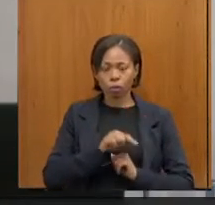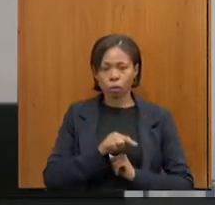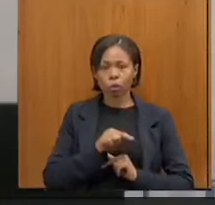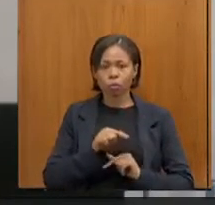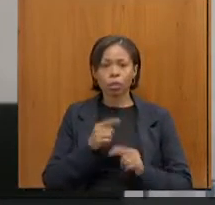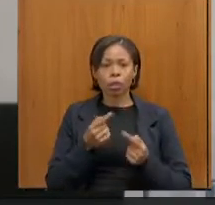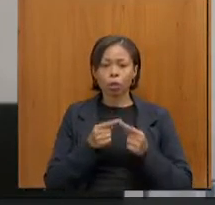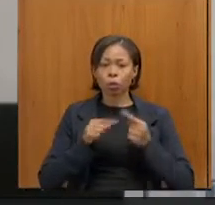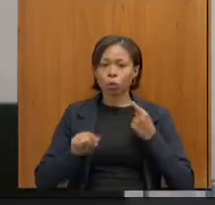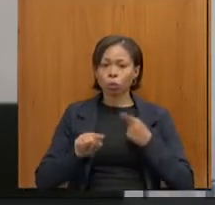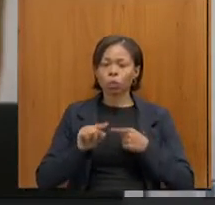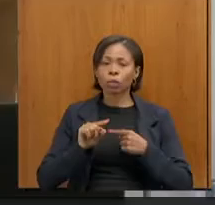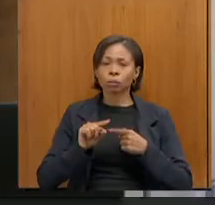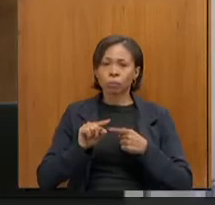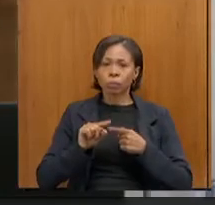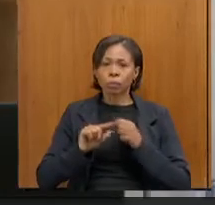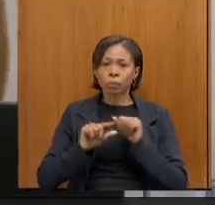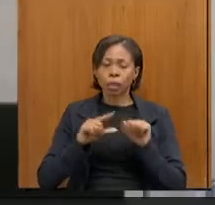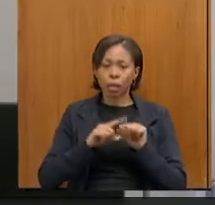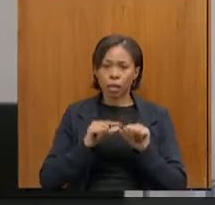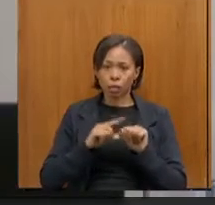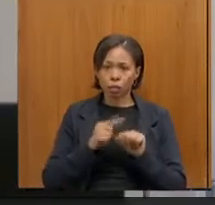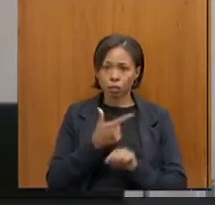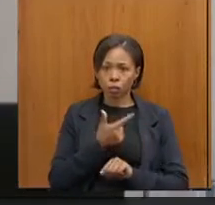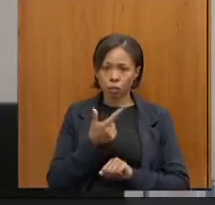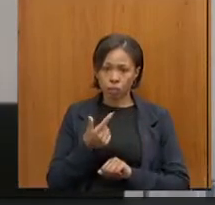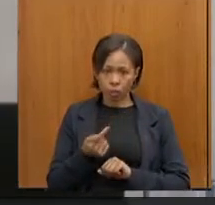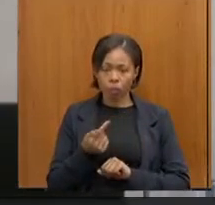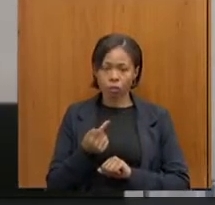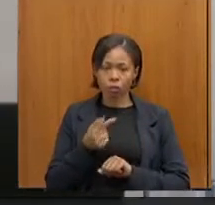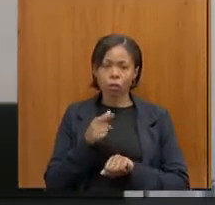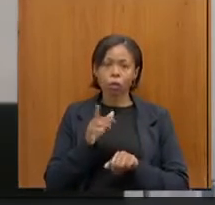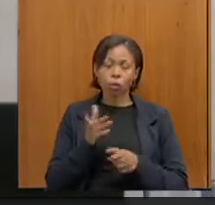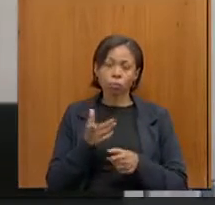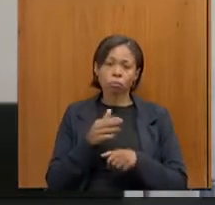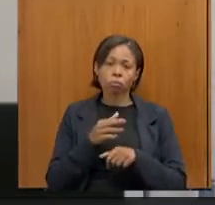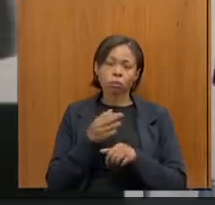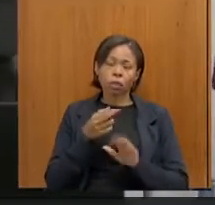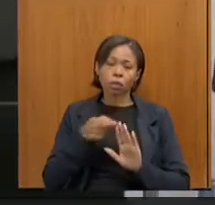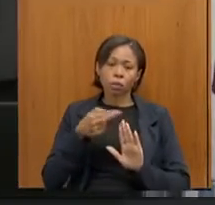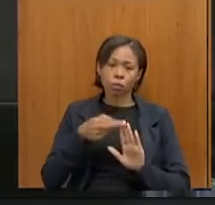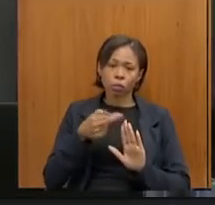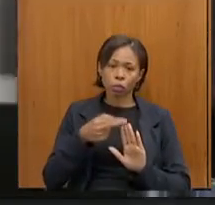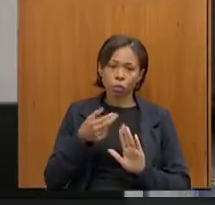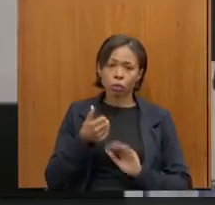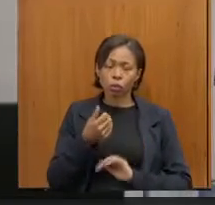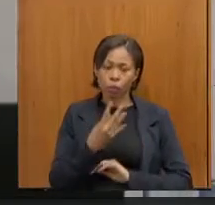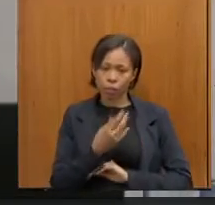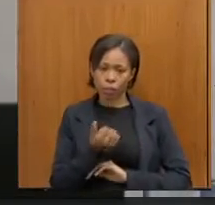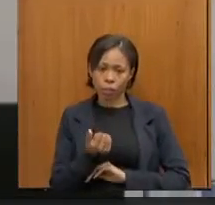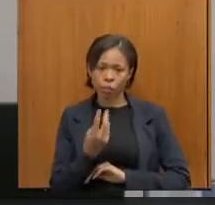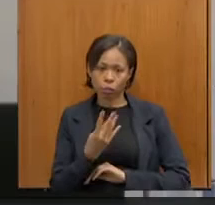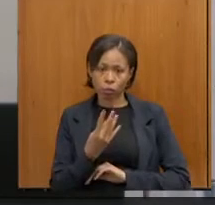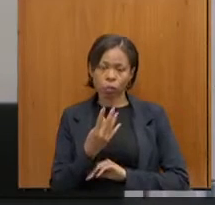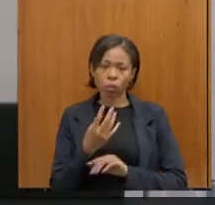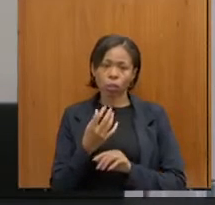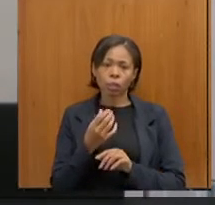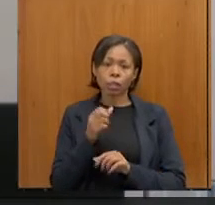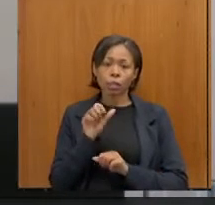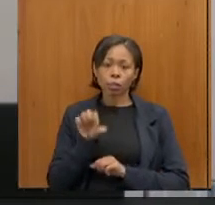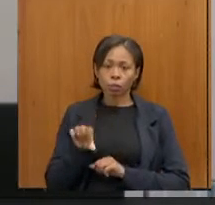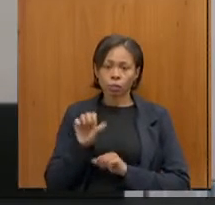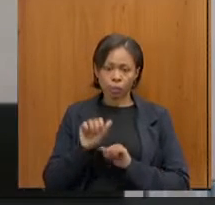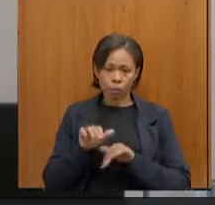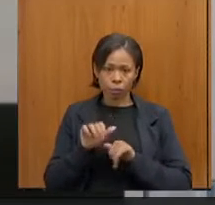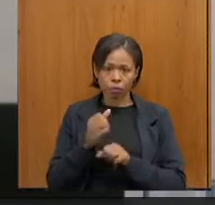com o dispositivo artigo 27 municípios segundo alínea H da resolução normativa 414 nove de